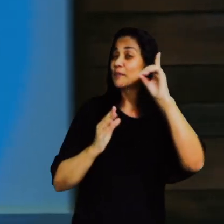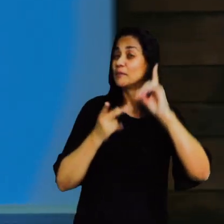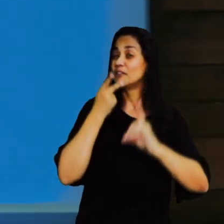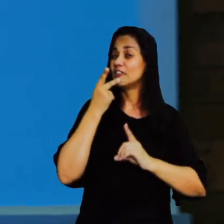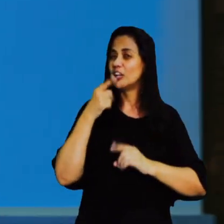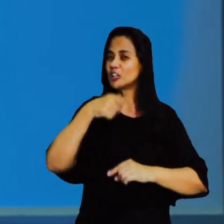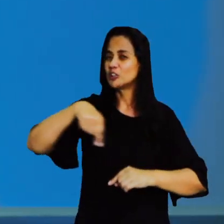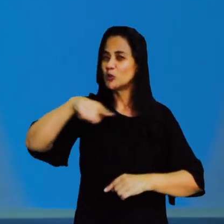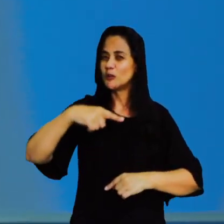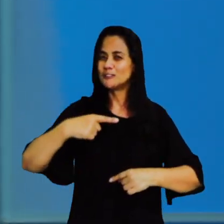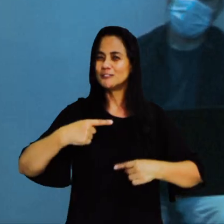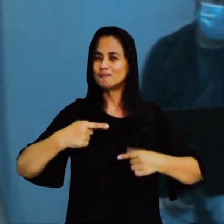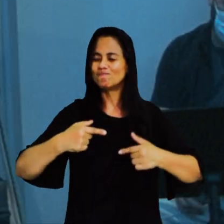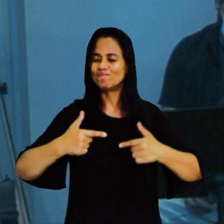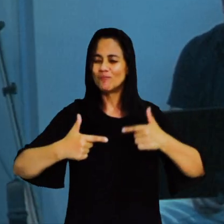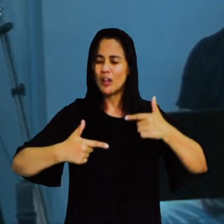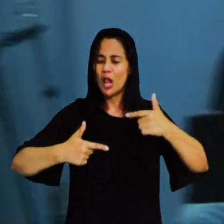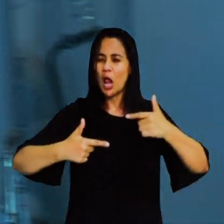potestades.